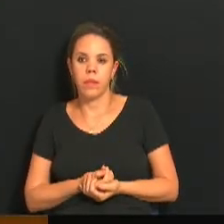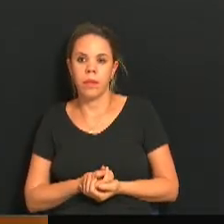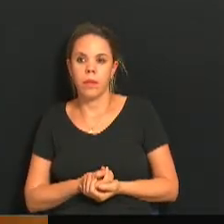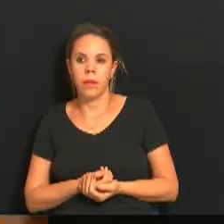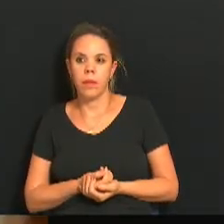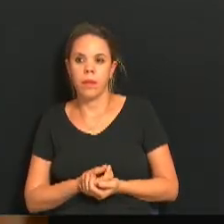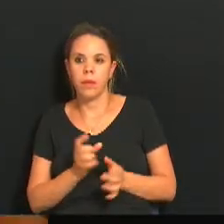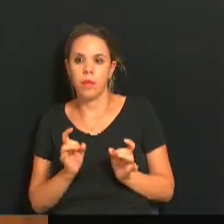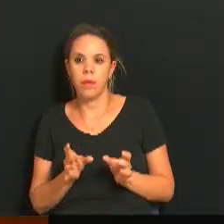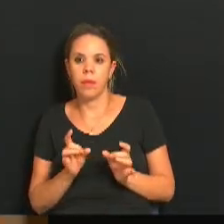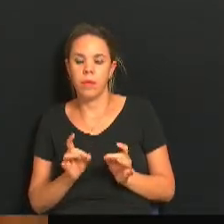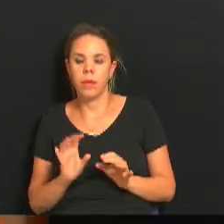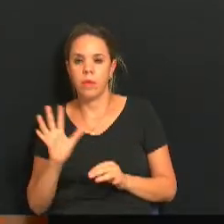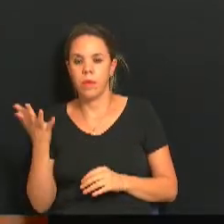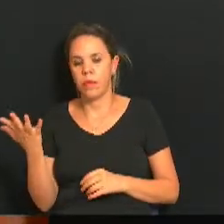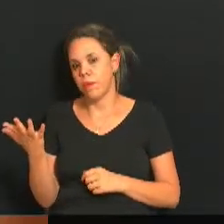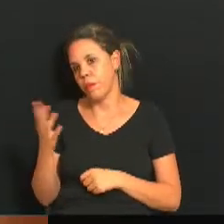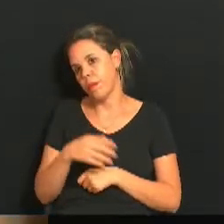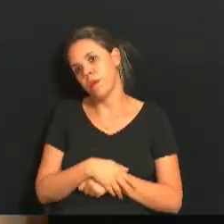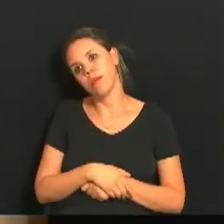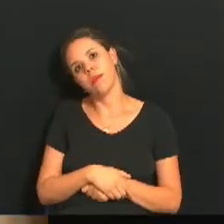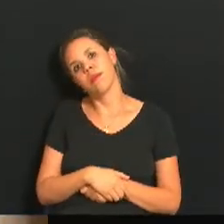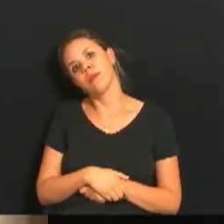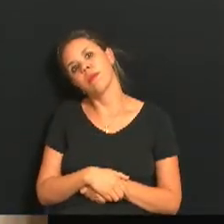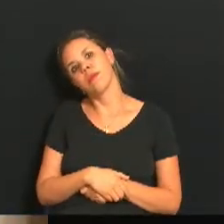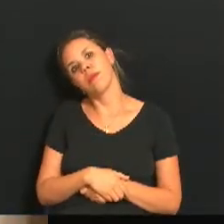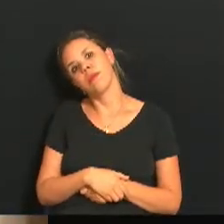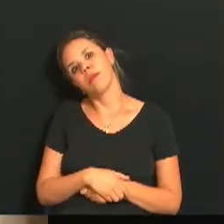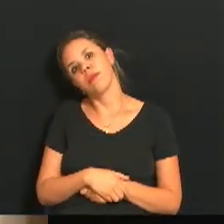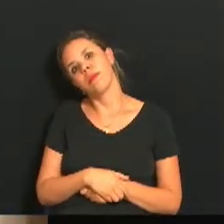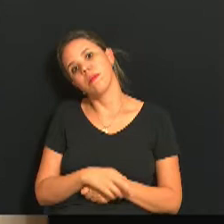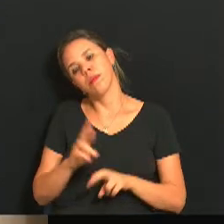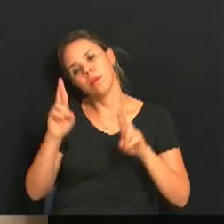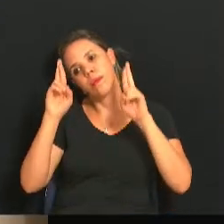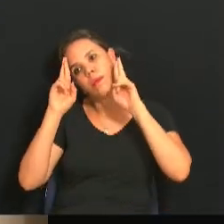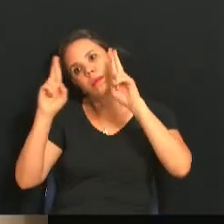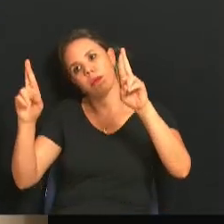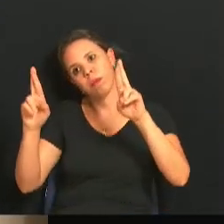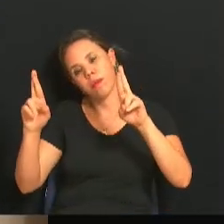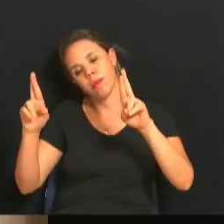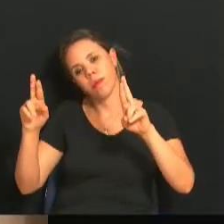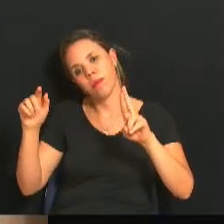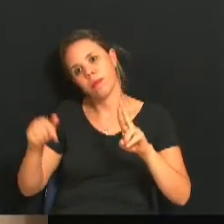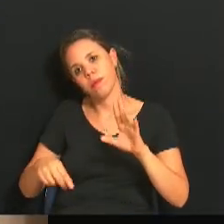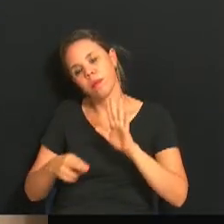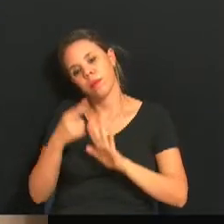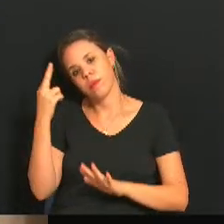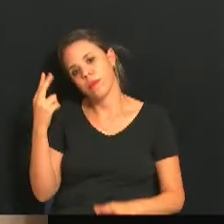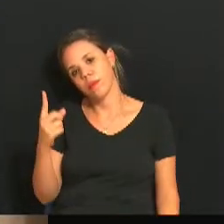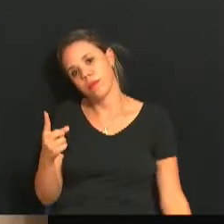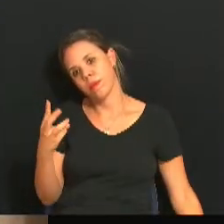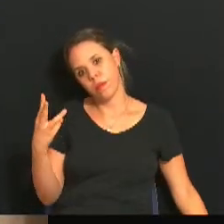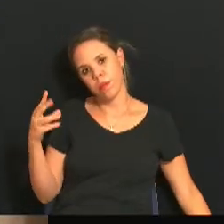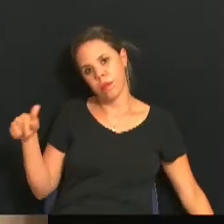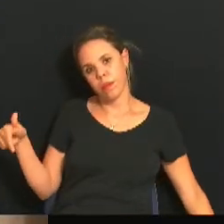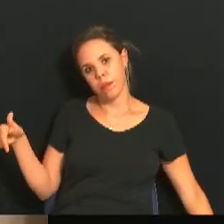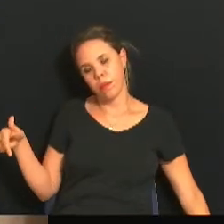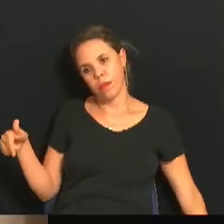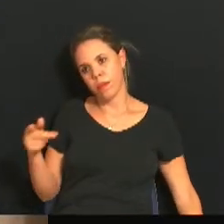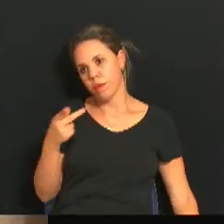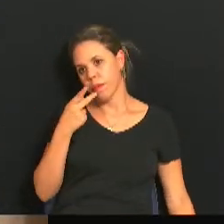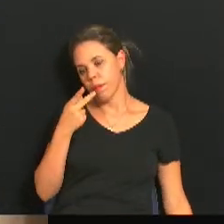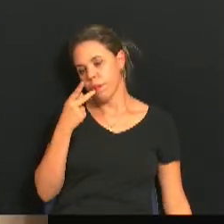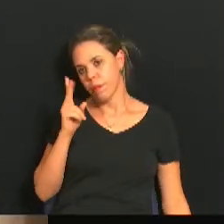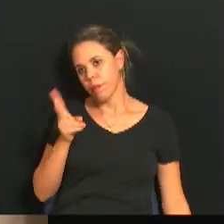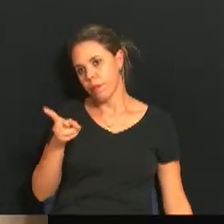de venda pode até acontecer mas tem que respeitar aqui é da resolução 137 fala assim que